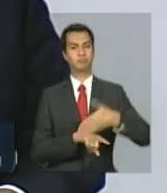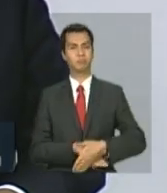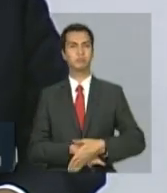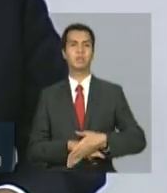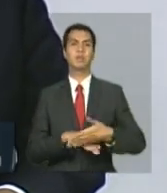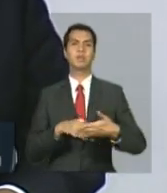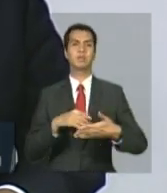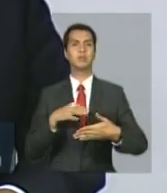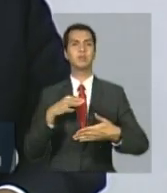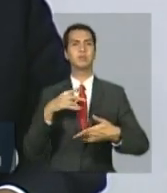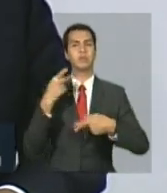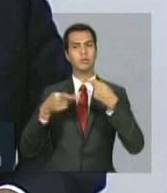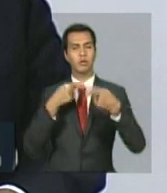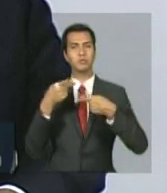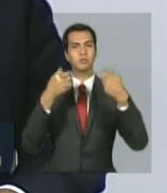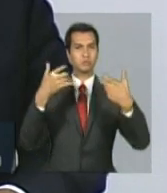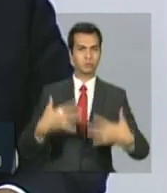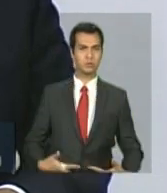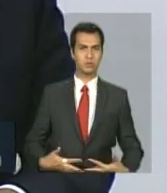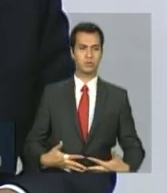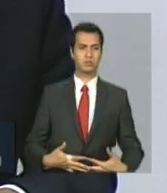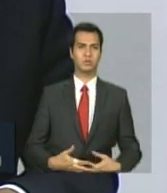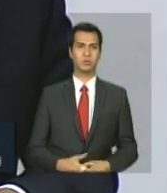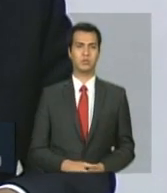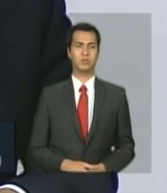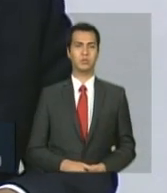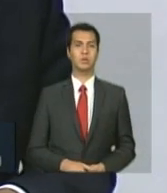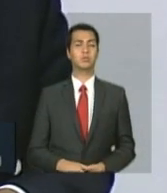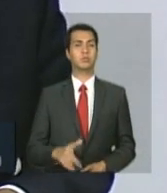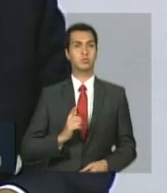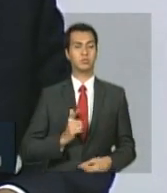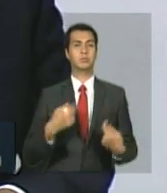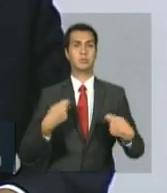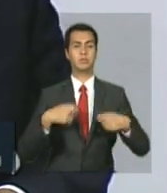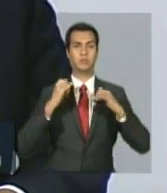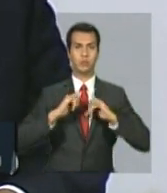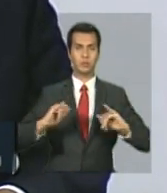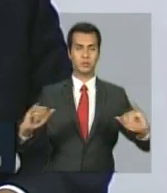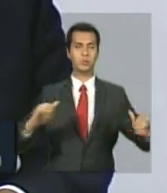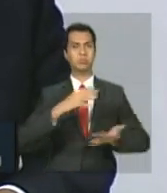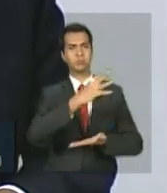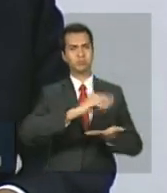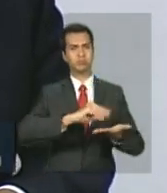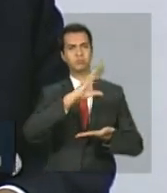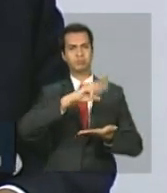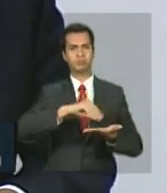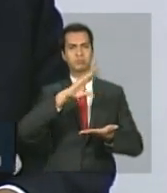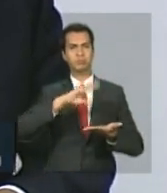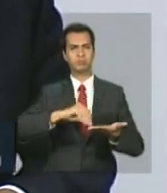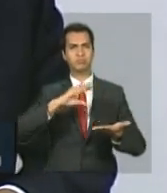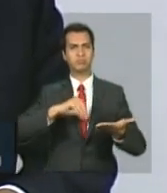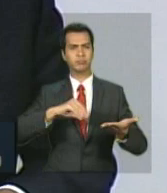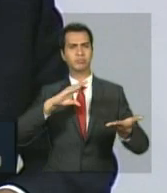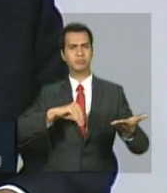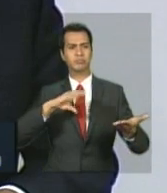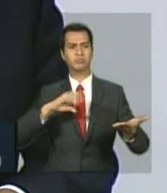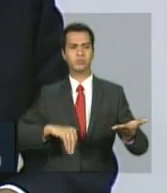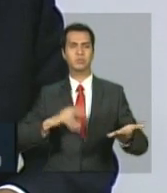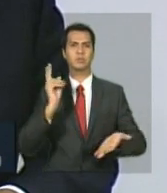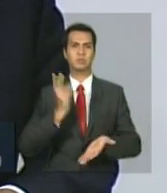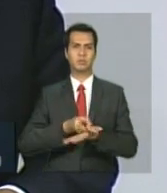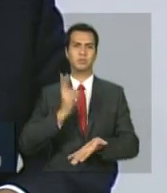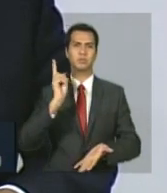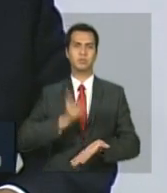Autorizamos as diligências para colher as informações, as justificativas. E, sistematicamente,